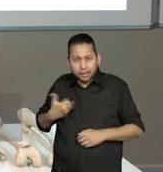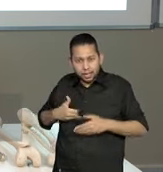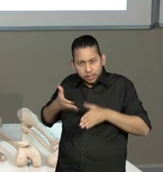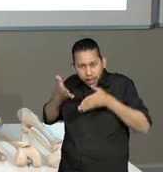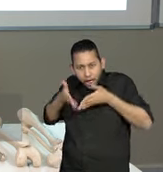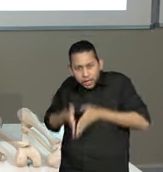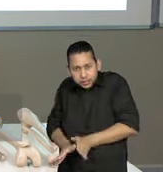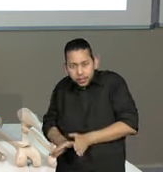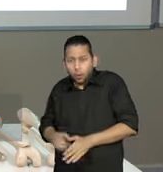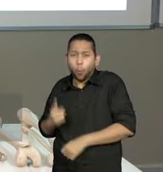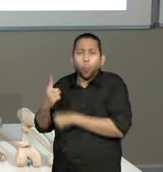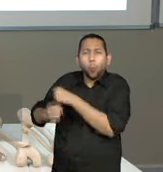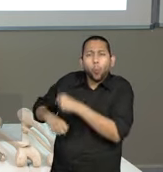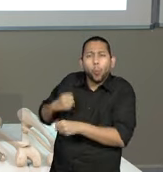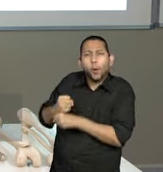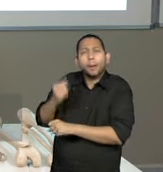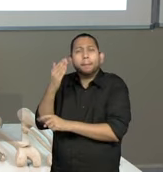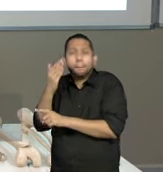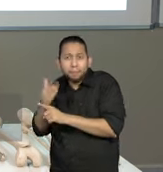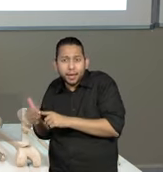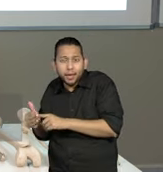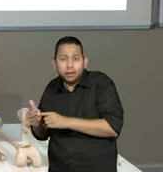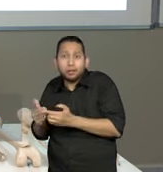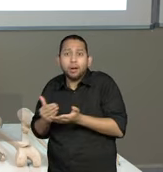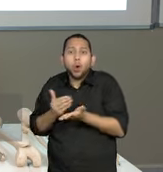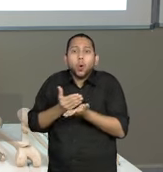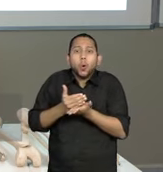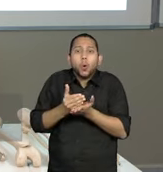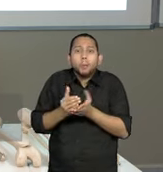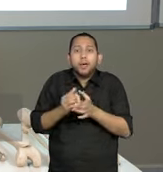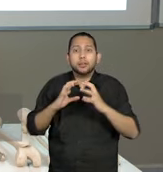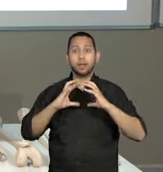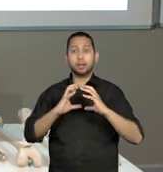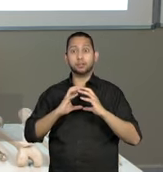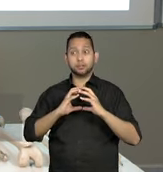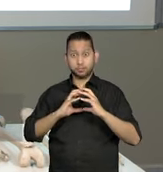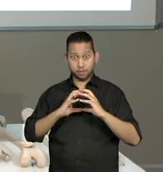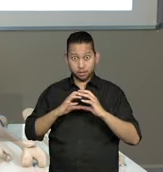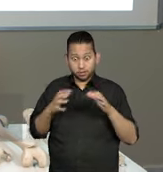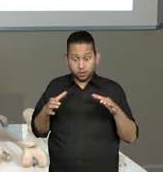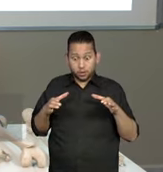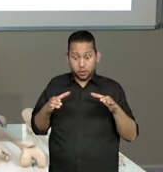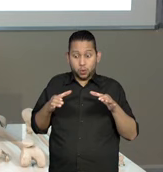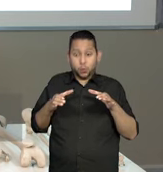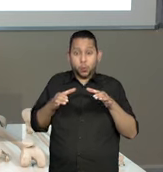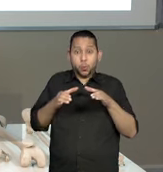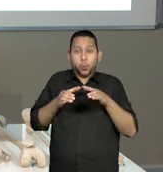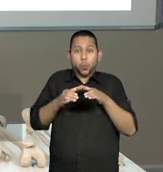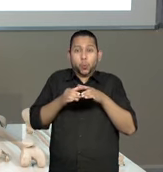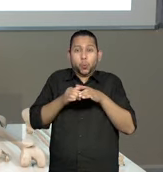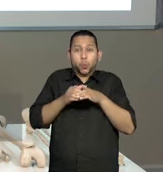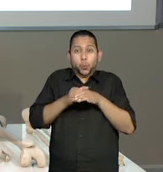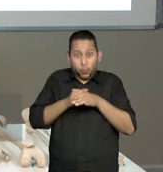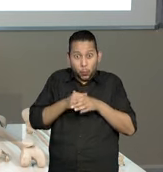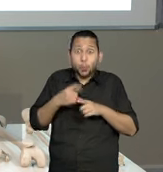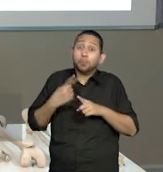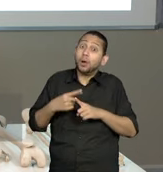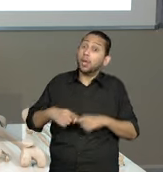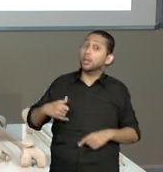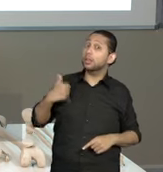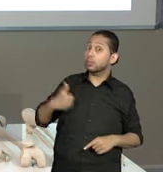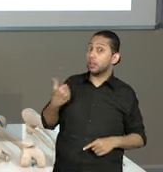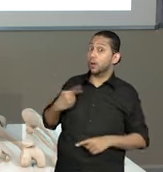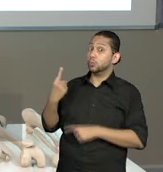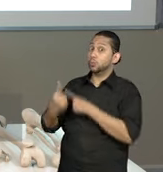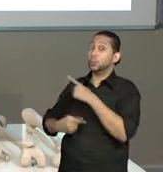idade da criança. Por quê? Acredita-se que seja porque, para facilitar o